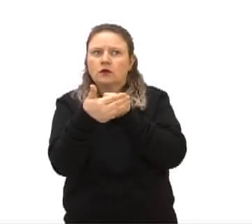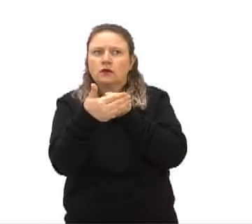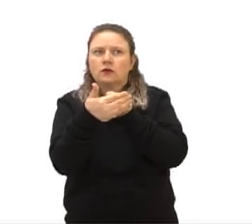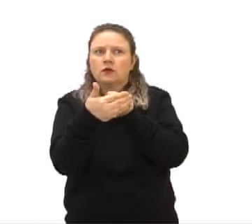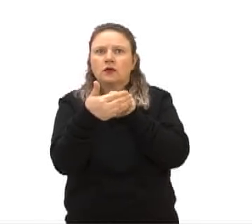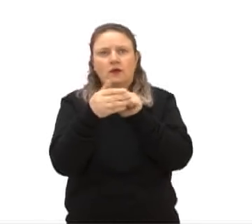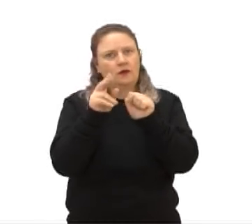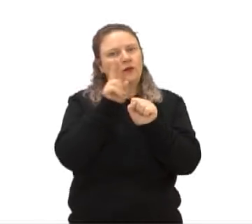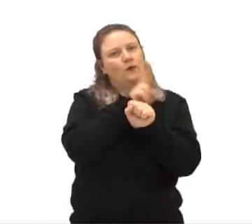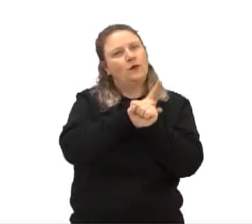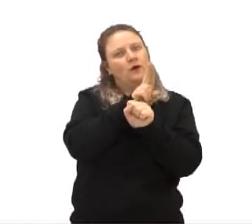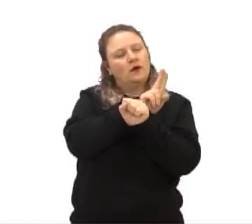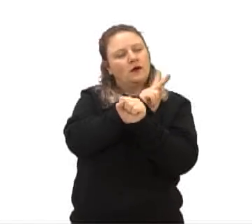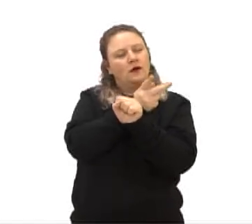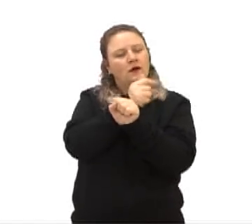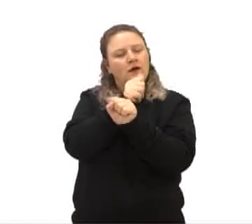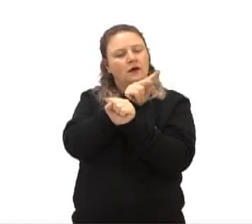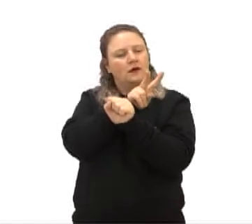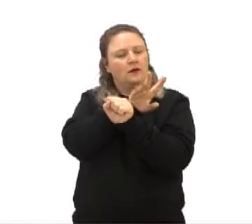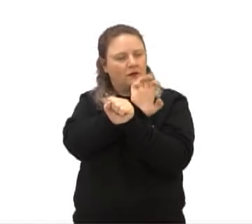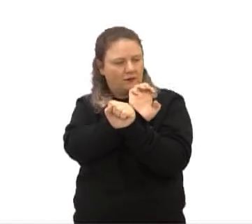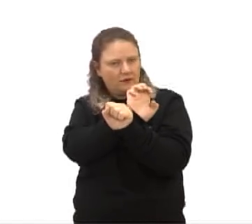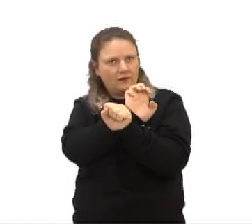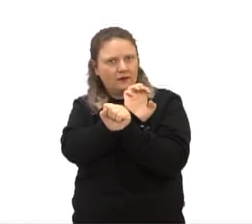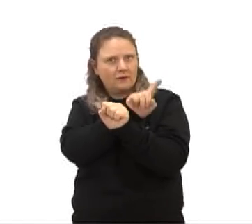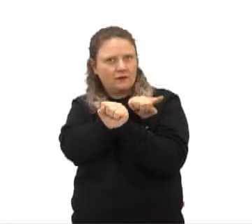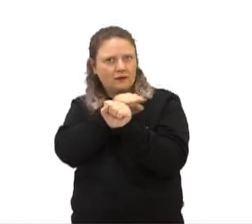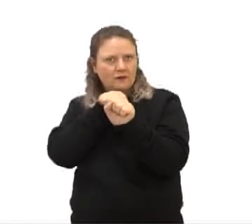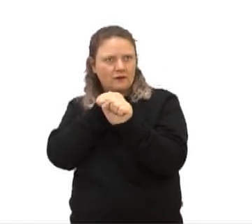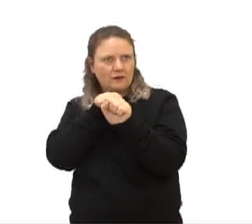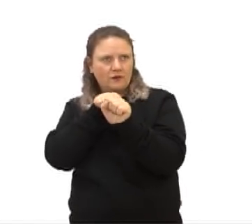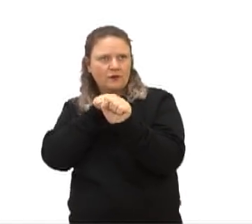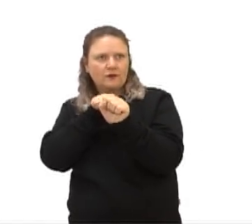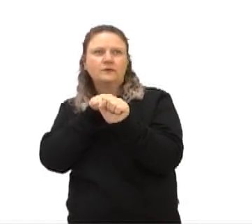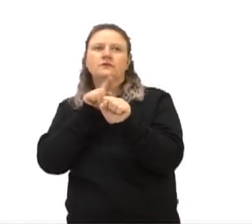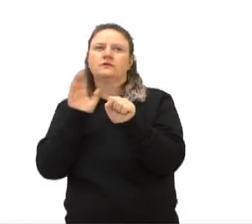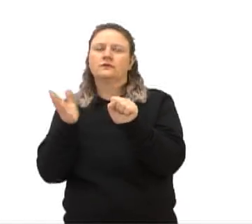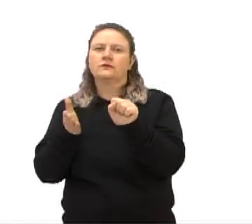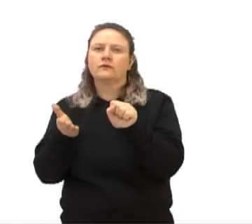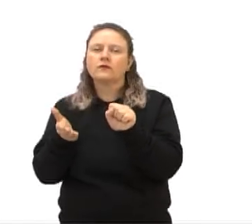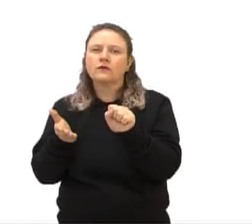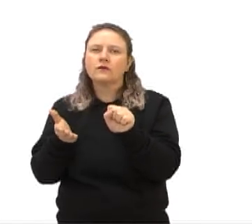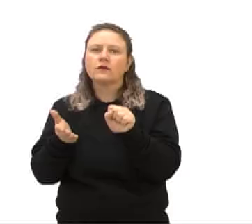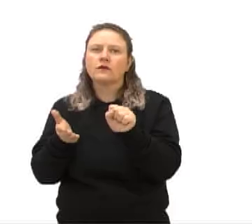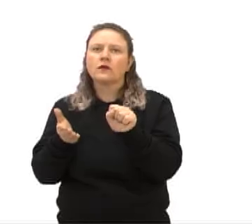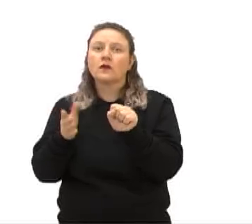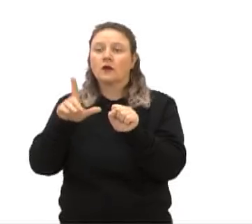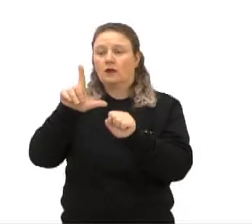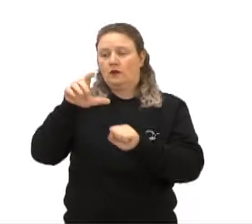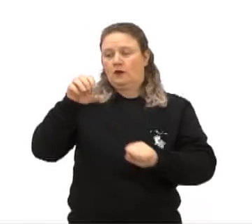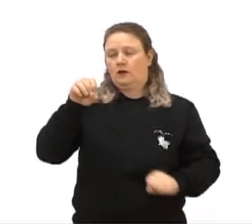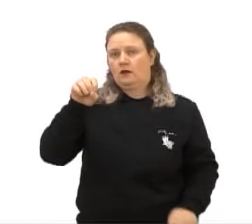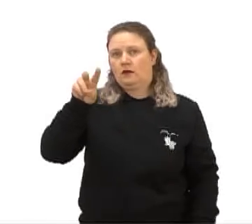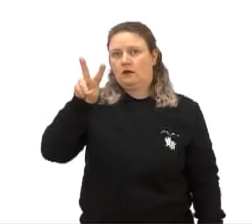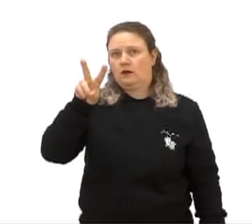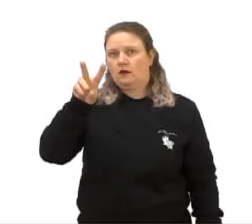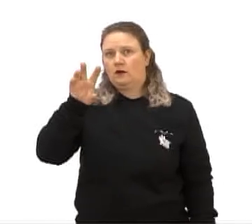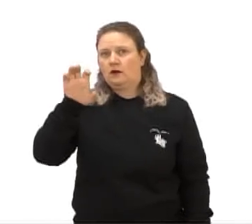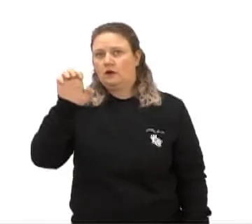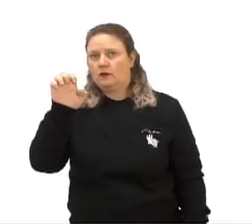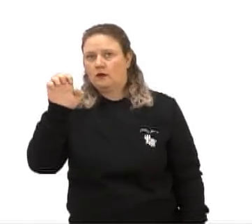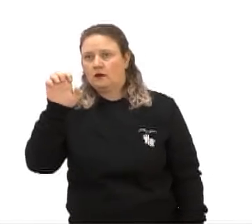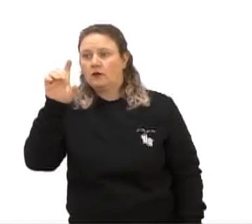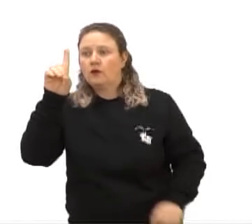O have, né, teacher? Usamos aqui have. Have you ever really? O verbo love, no particípio passado, é